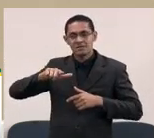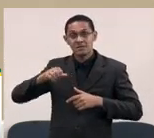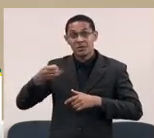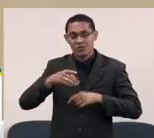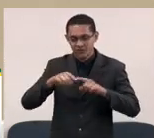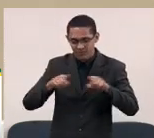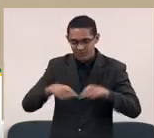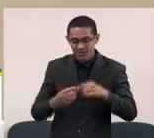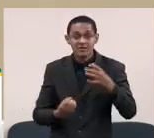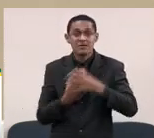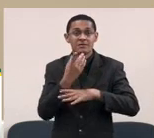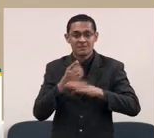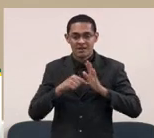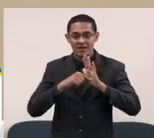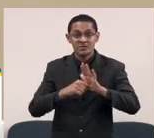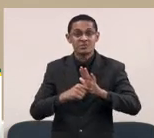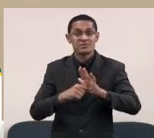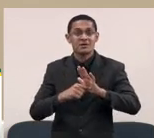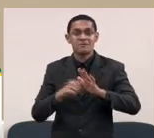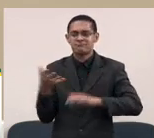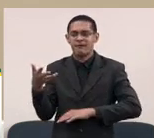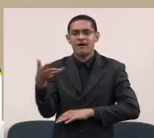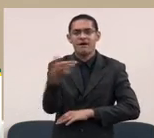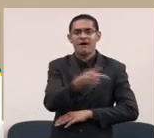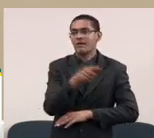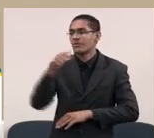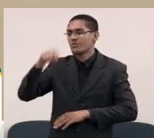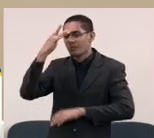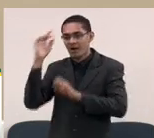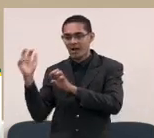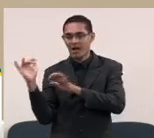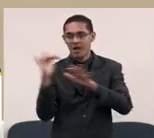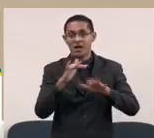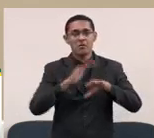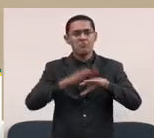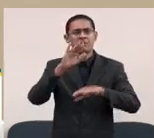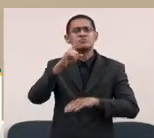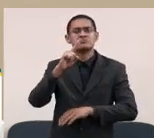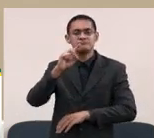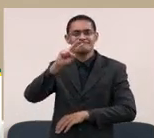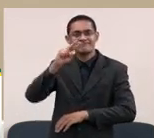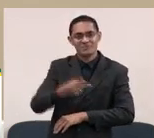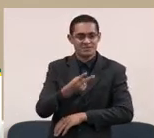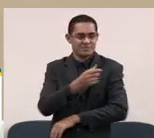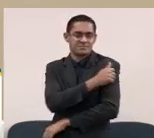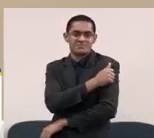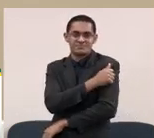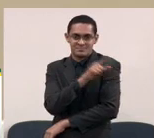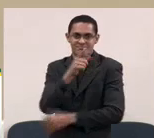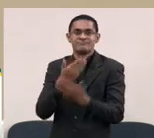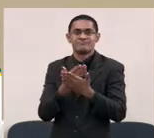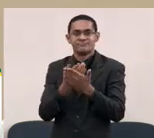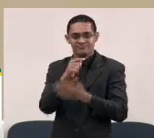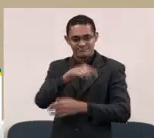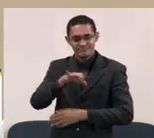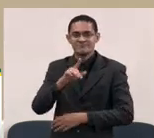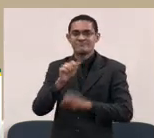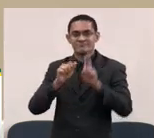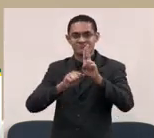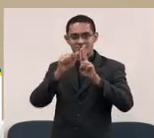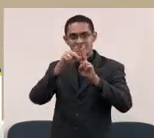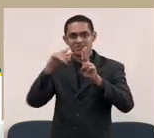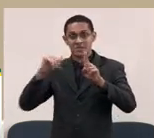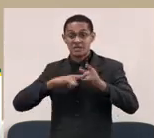que atenda com qualidade esse público de mais de 2 mil alunos que hoje estão na universidade, de mais de